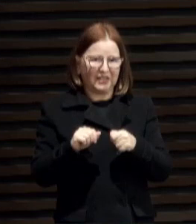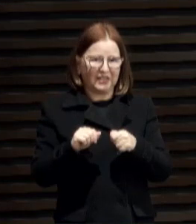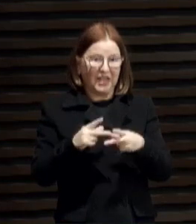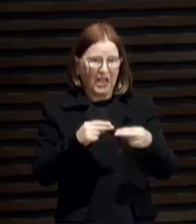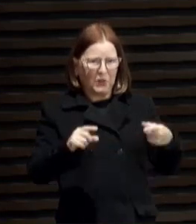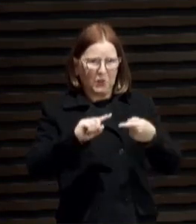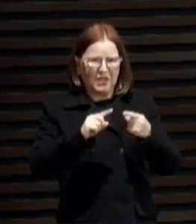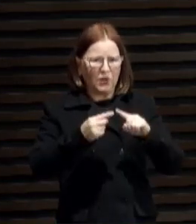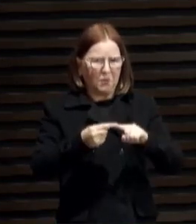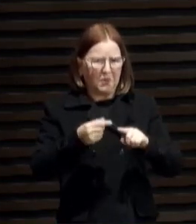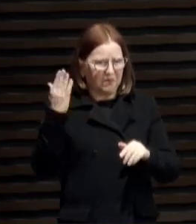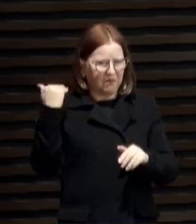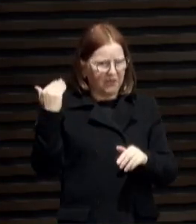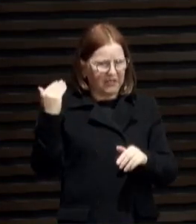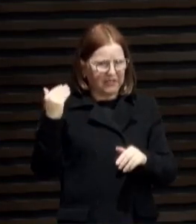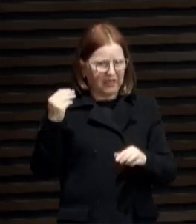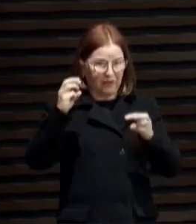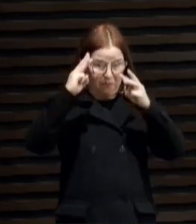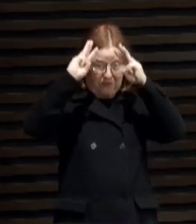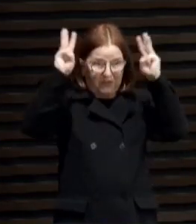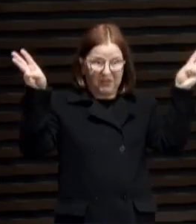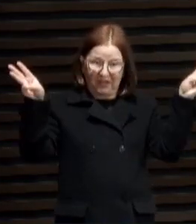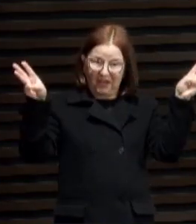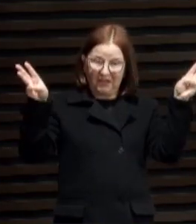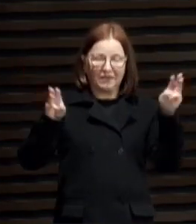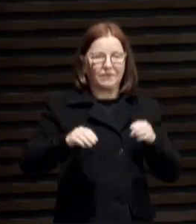lá atrás com Moisés.